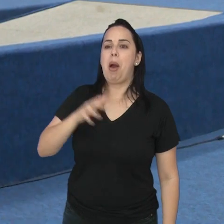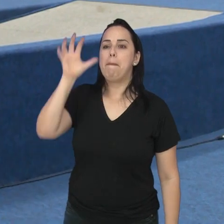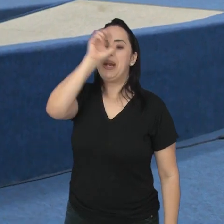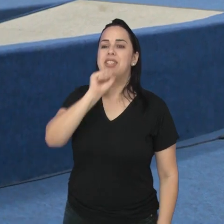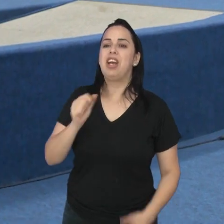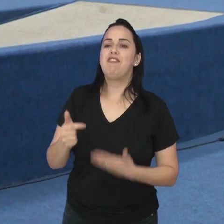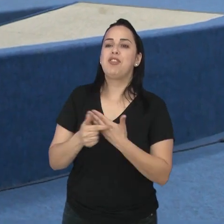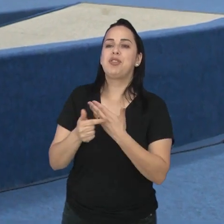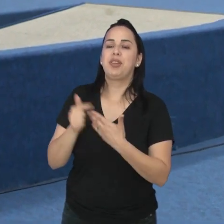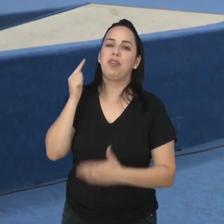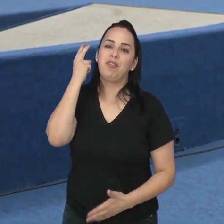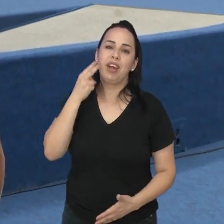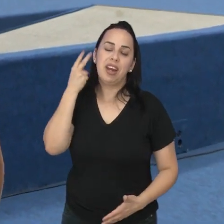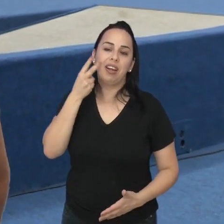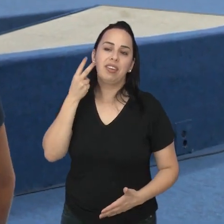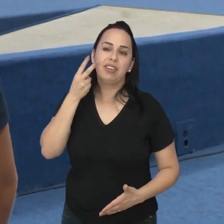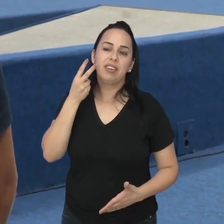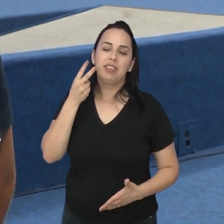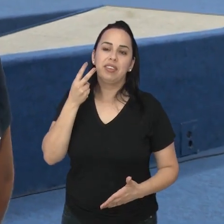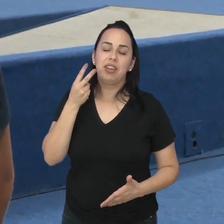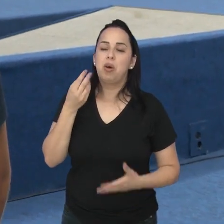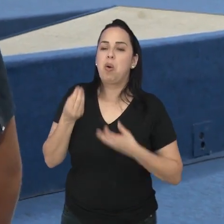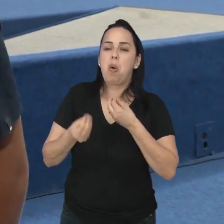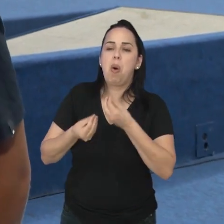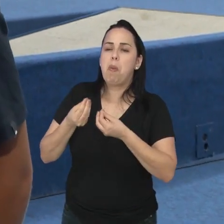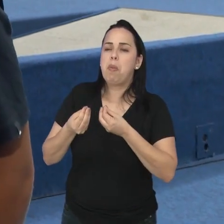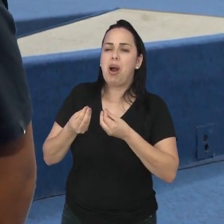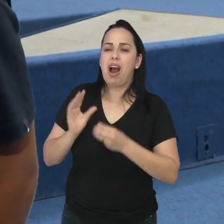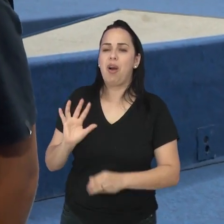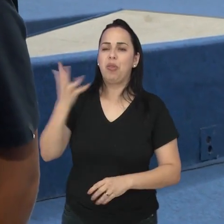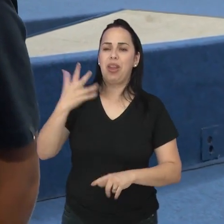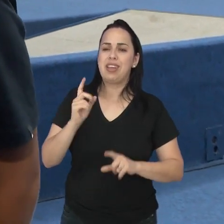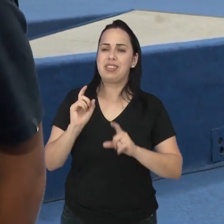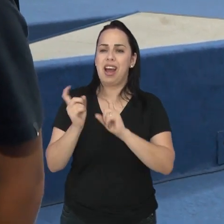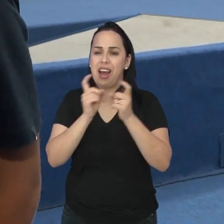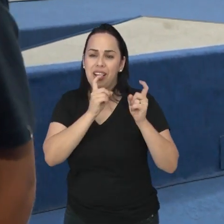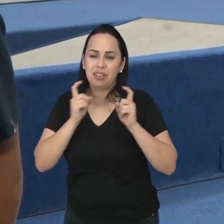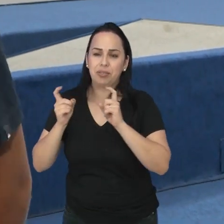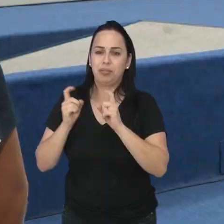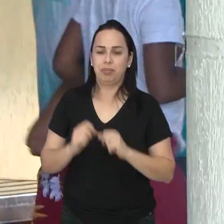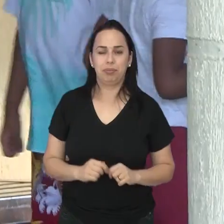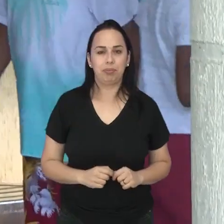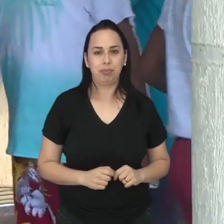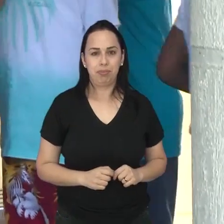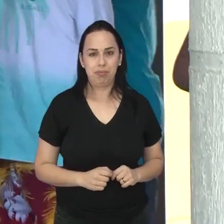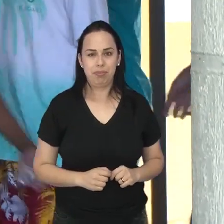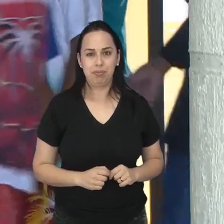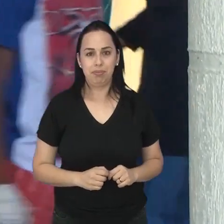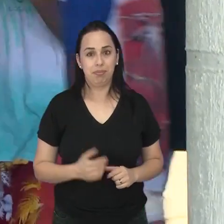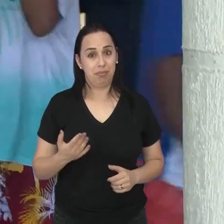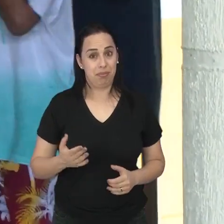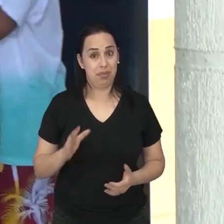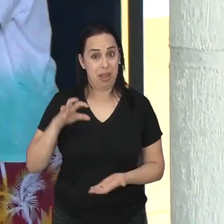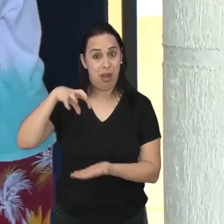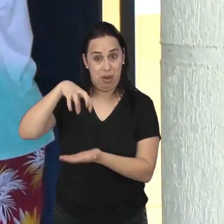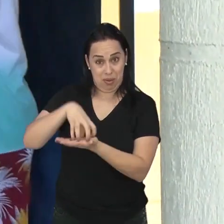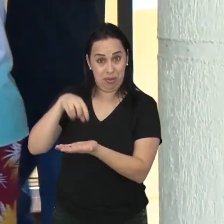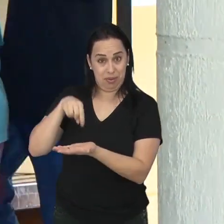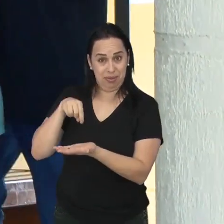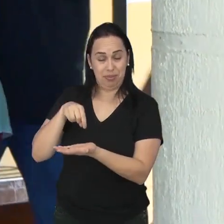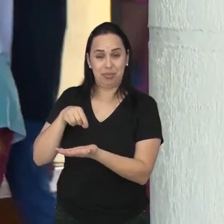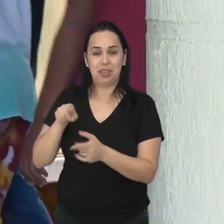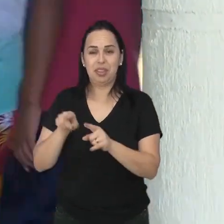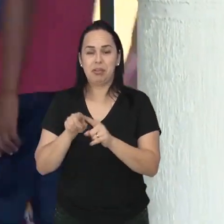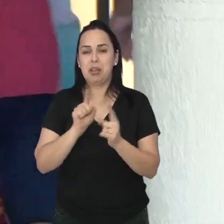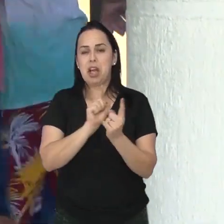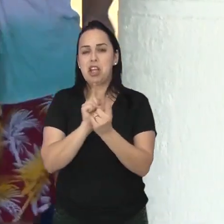vereador, como que eles fazem negócio de reunião, negócio de escola. A ONG Sacolinha da